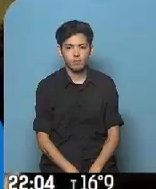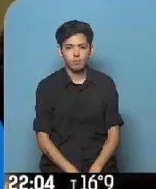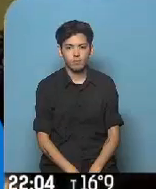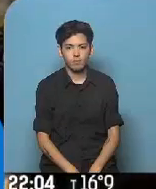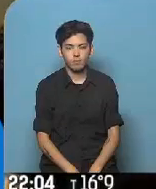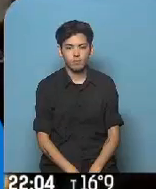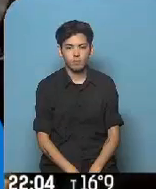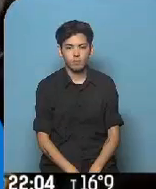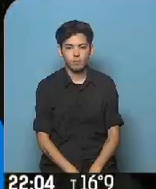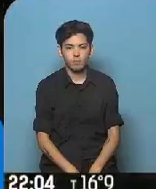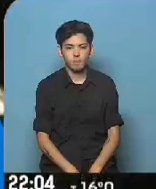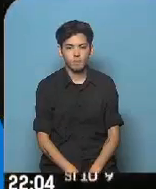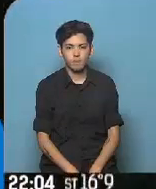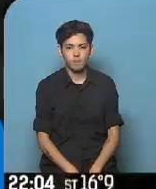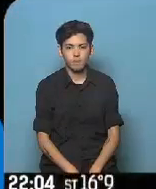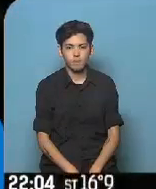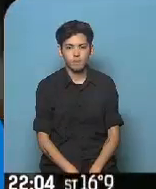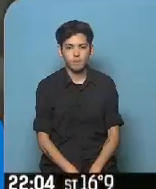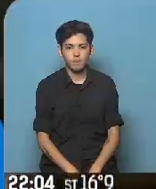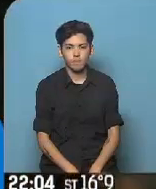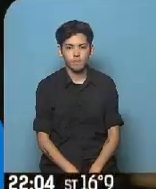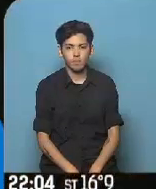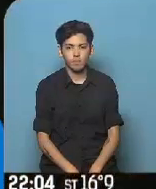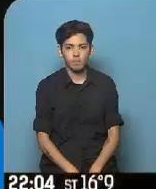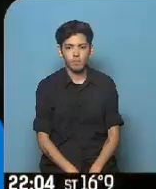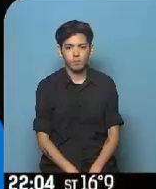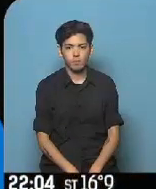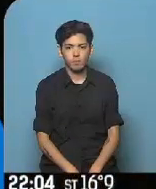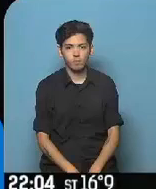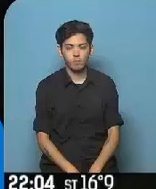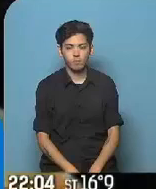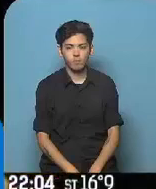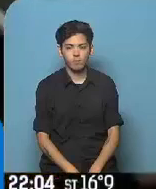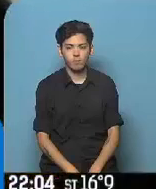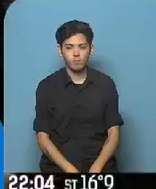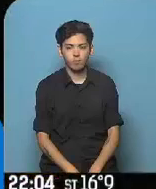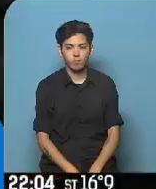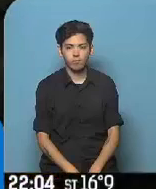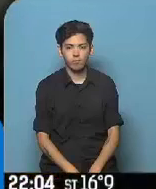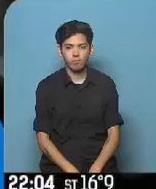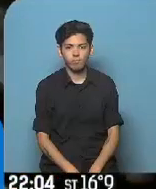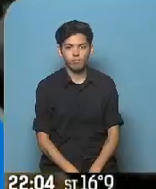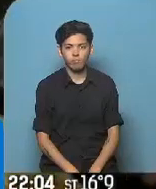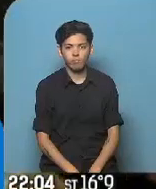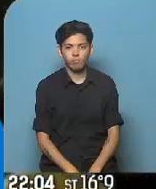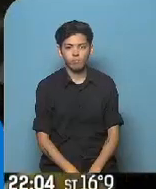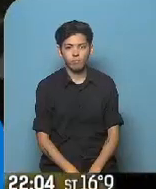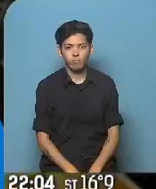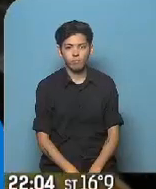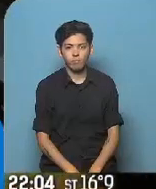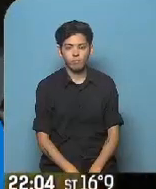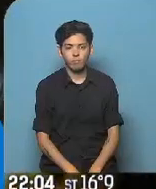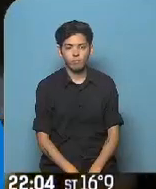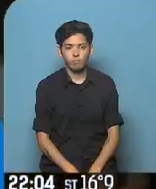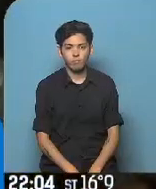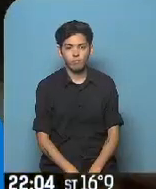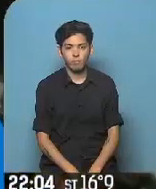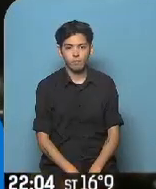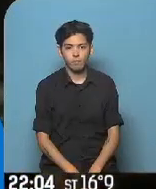parada cardíaca, ele provavelmente estaria em óbito. Está mais forte do que nunca, está consciente, conversando, bem-humorado como